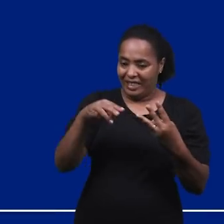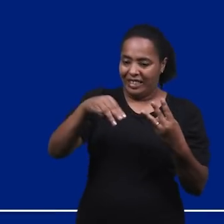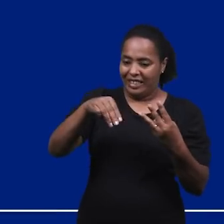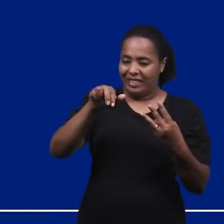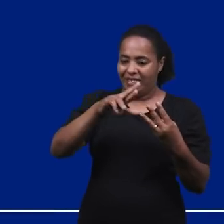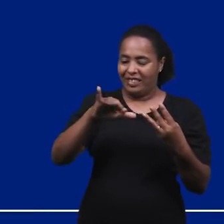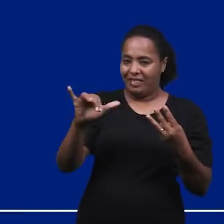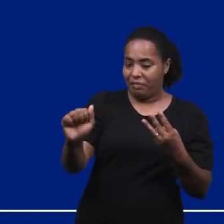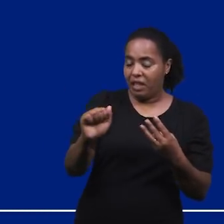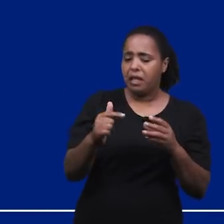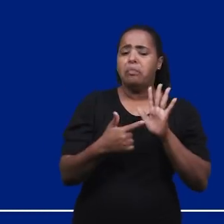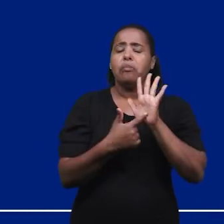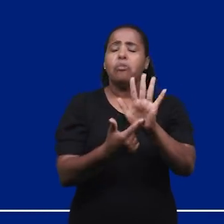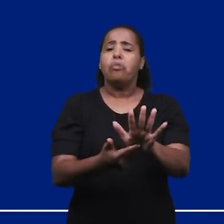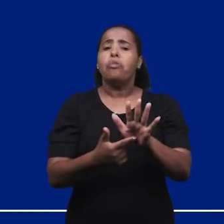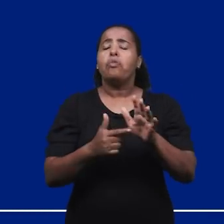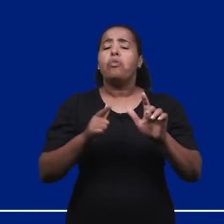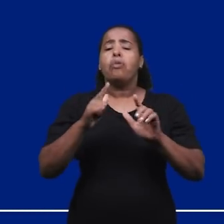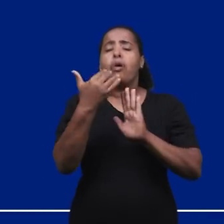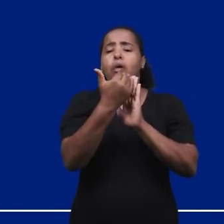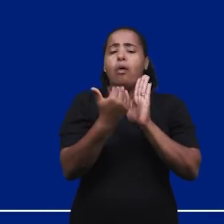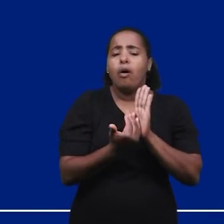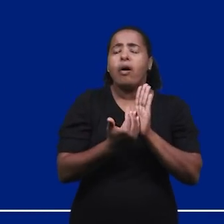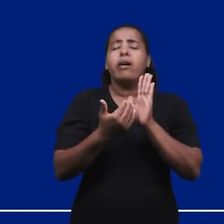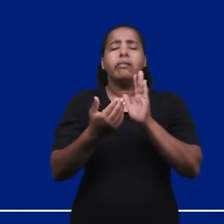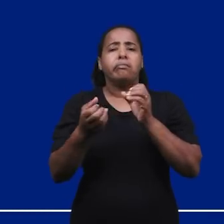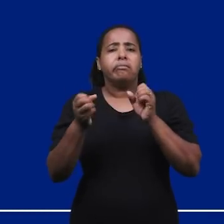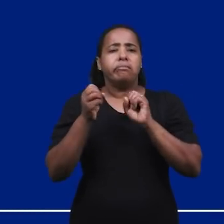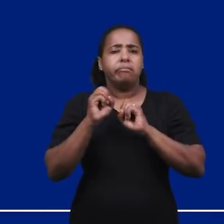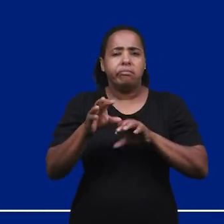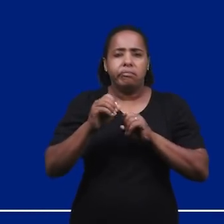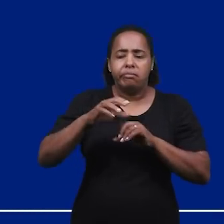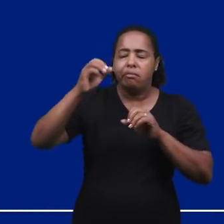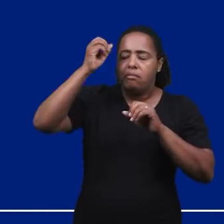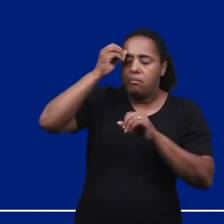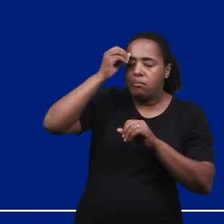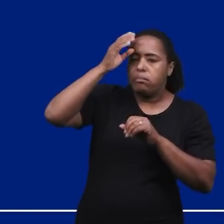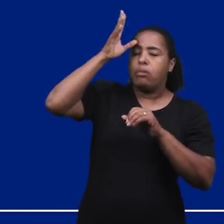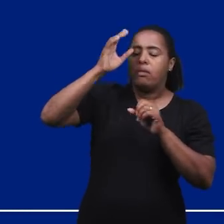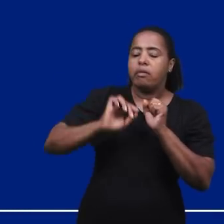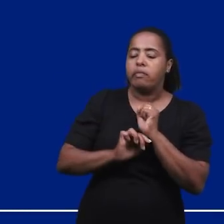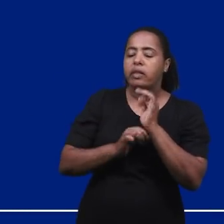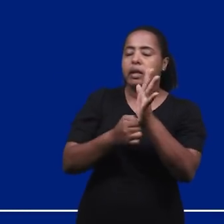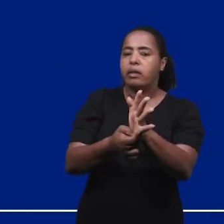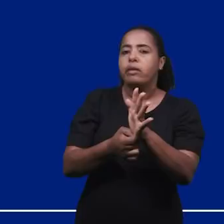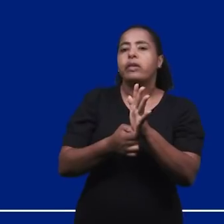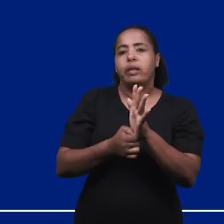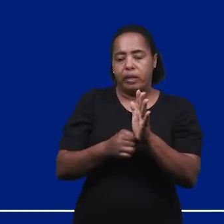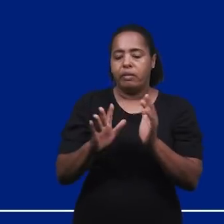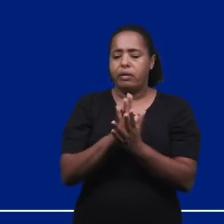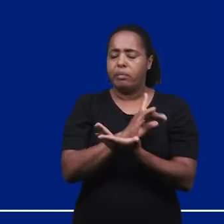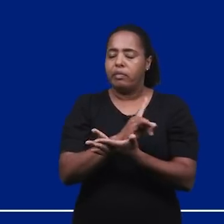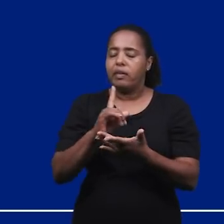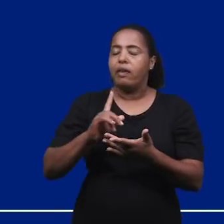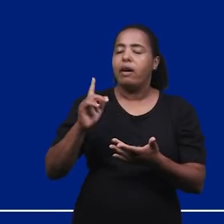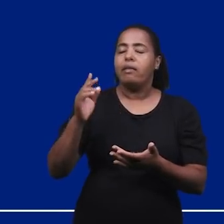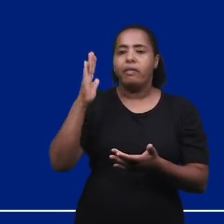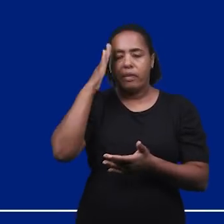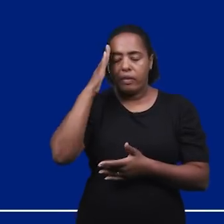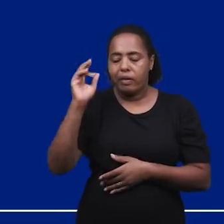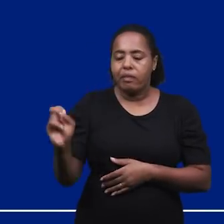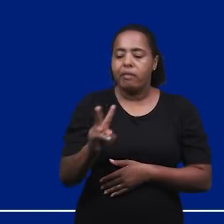ajuda a alcançar a revelação da doutrina e do mistério da Palavra de Deus. e assim entendemos mais o valor